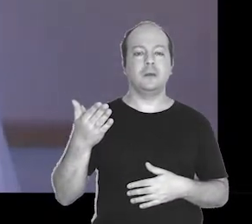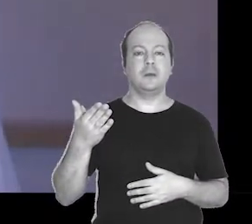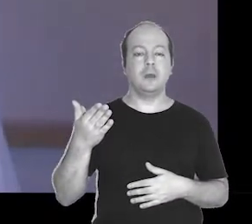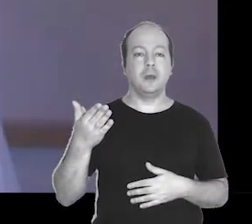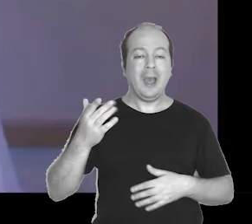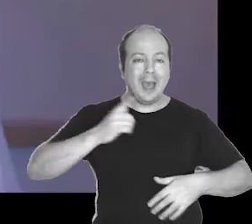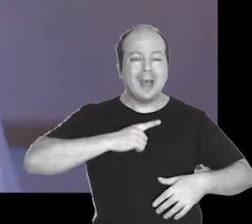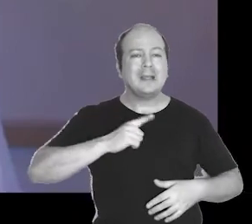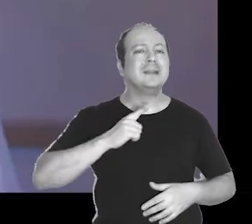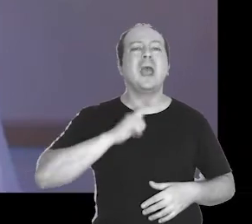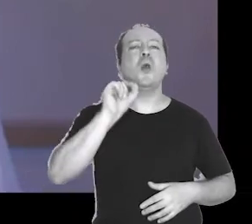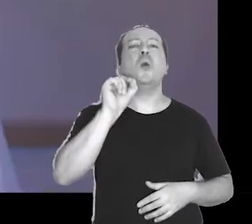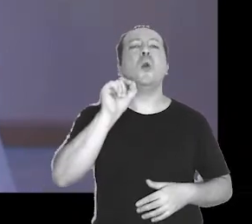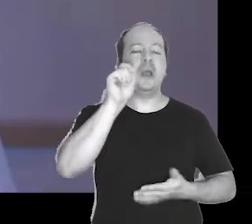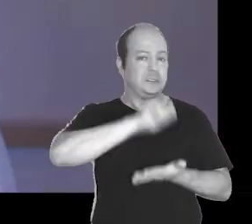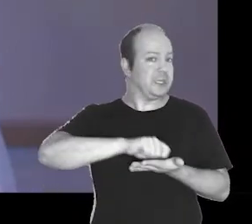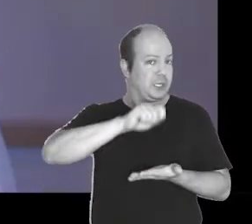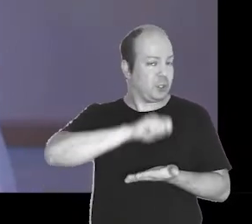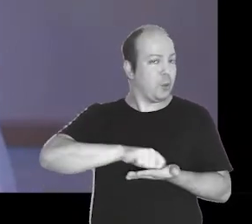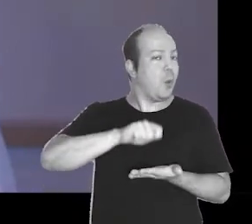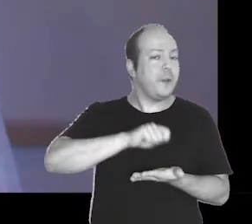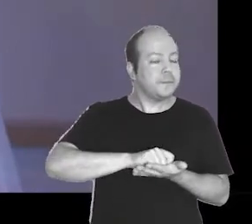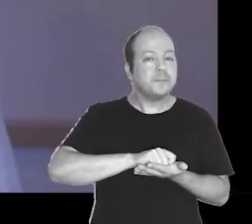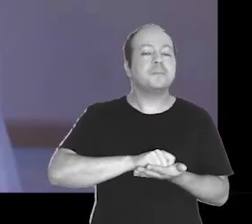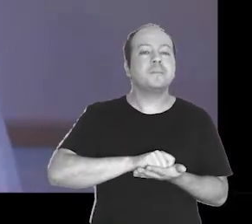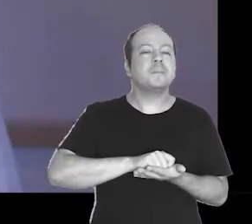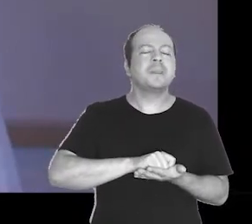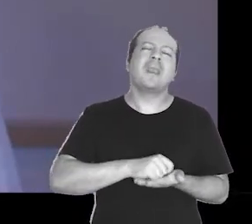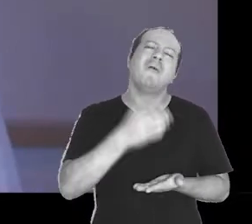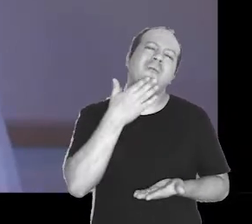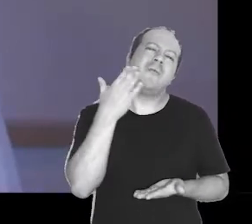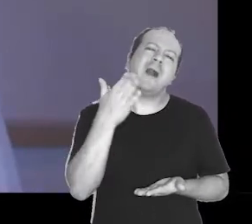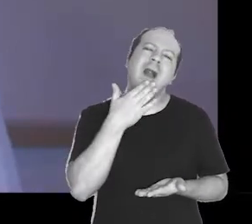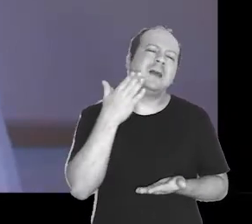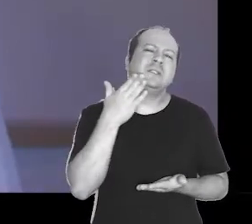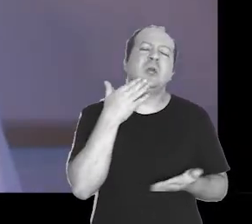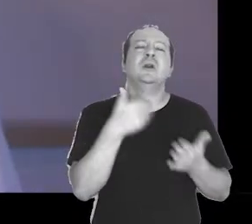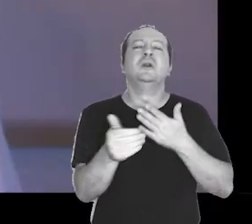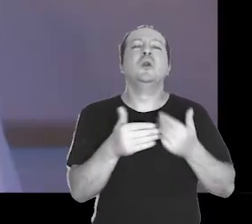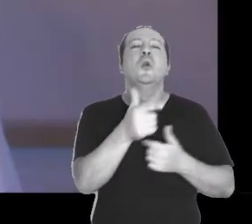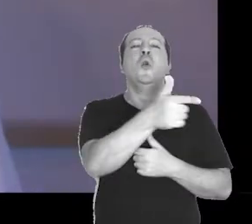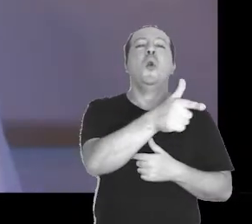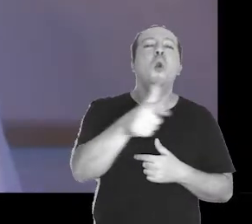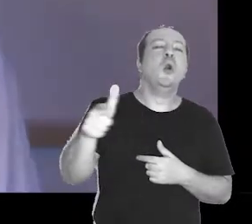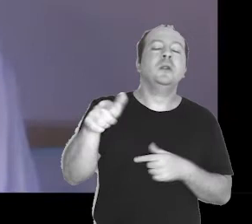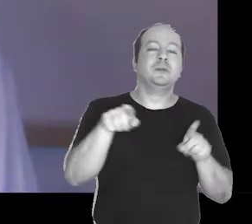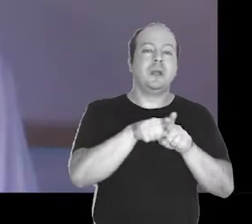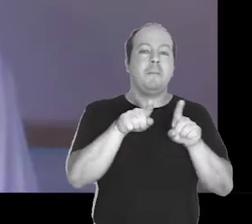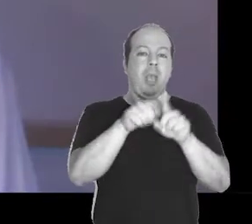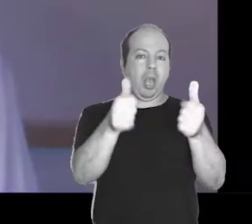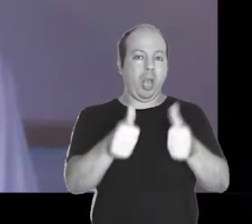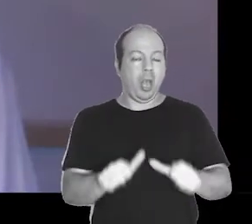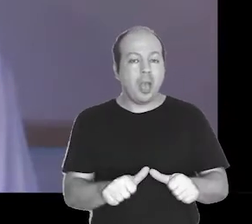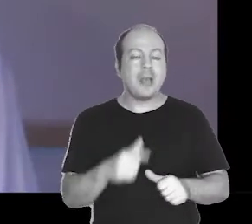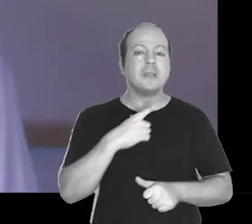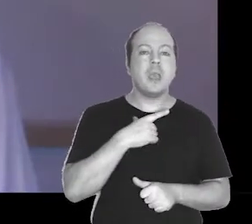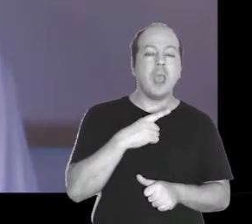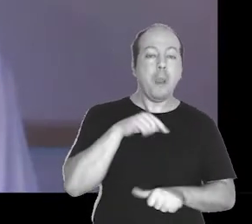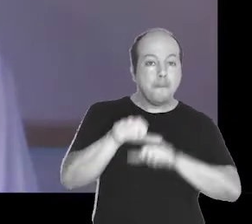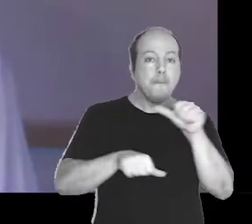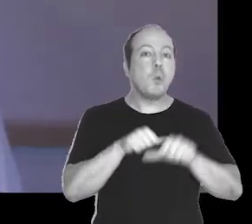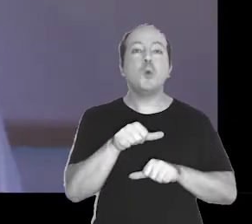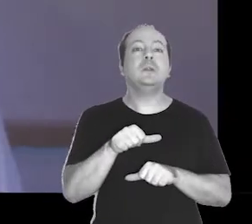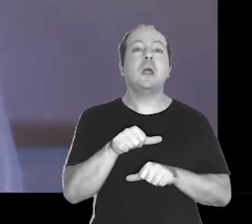Ocorre que o caso do escritor se transfere facilmente para o de qualquer outro artesão. Muda a